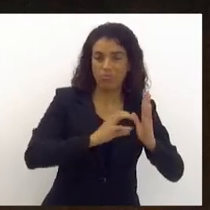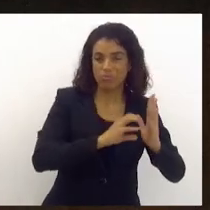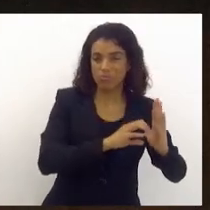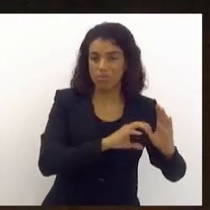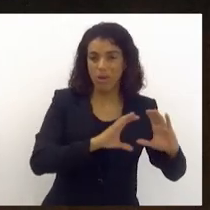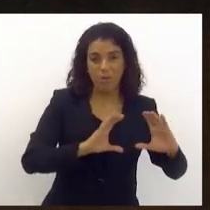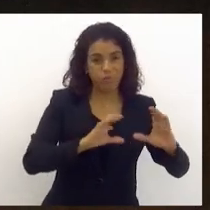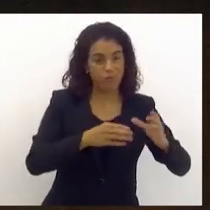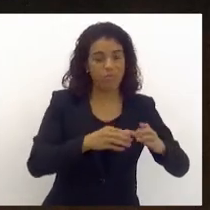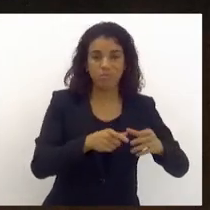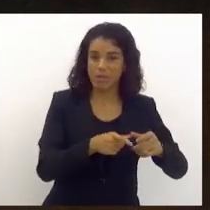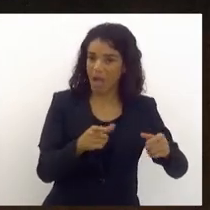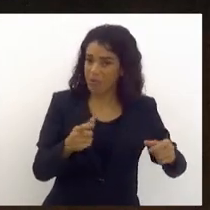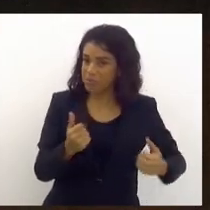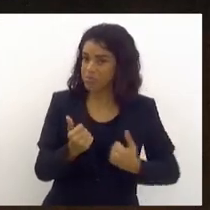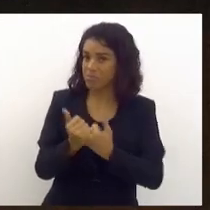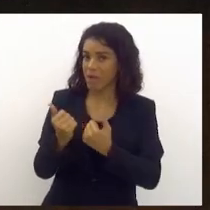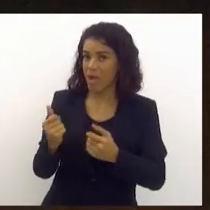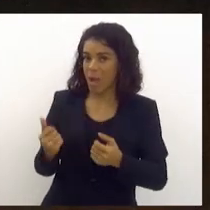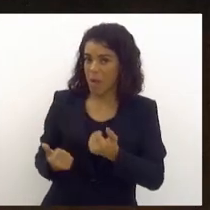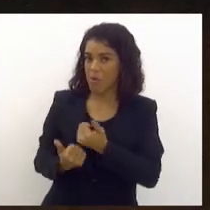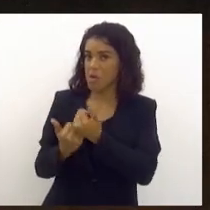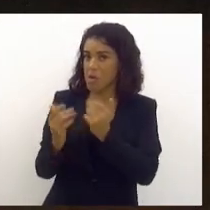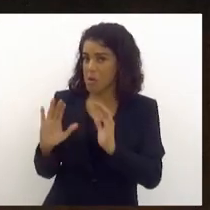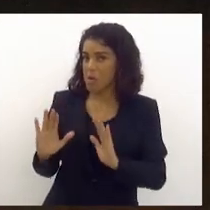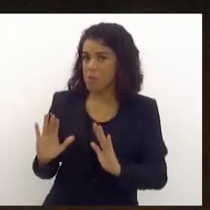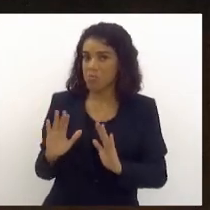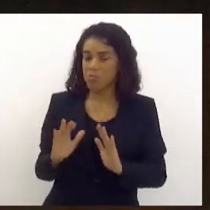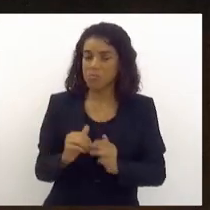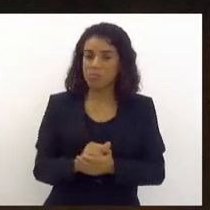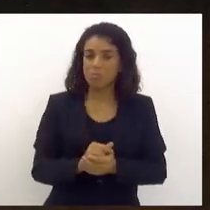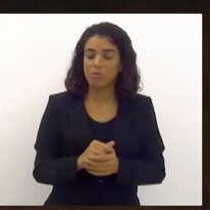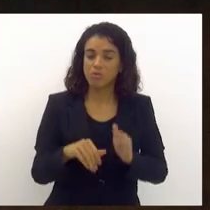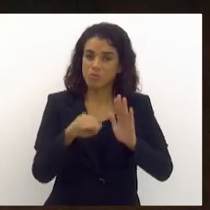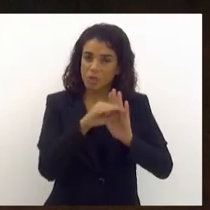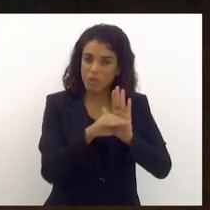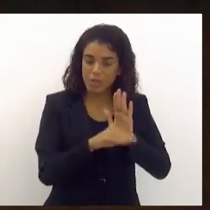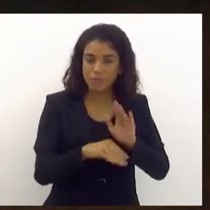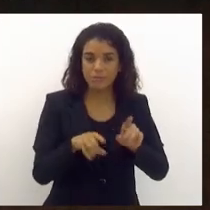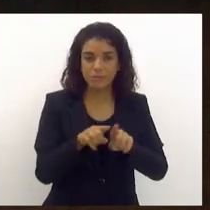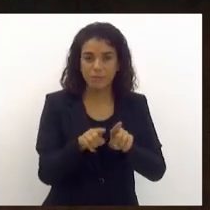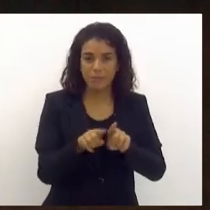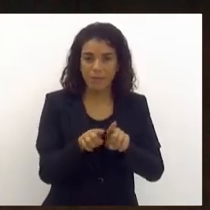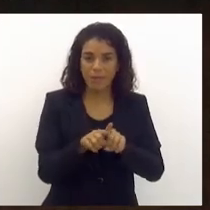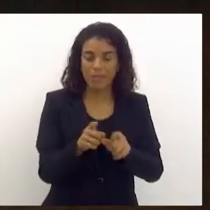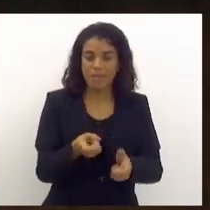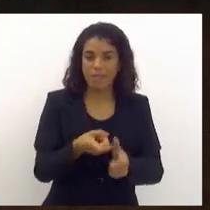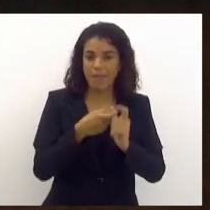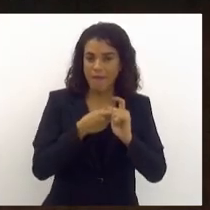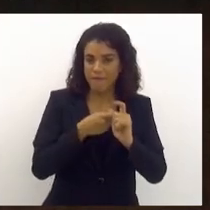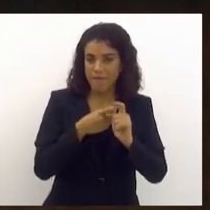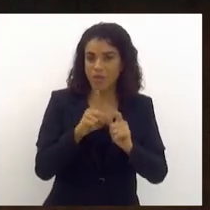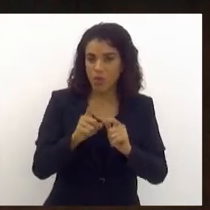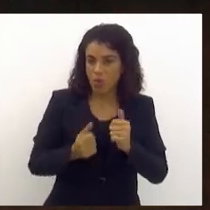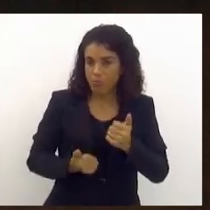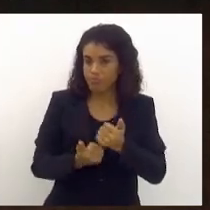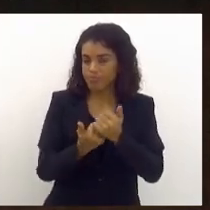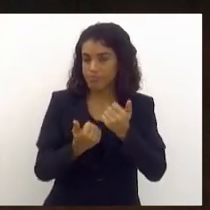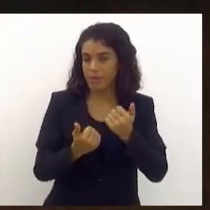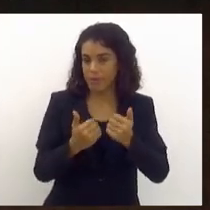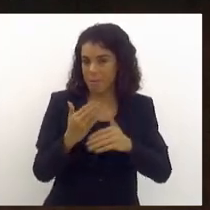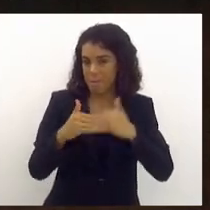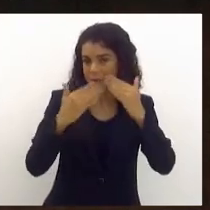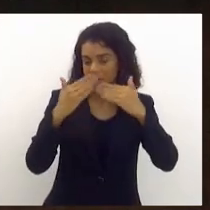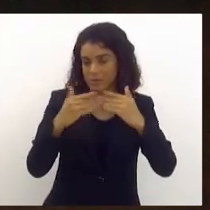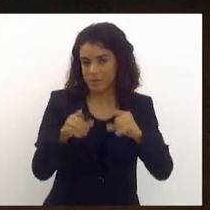favoráveis, vamos aprovar a lei do devedor contumaz, vamos facilitar o trabalho do próprio governo para